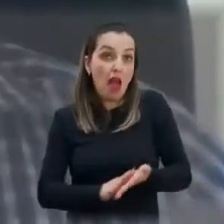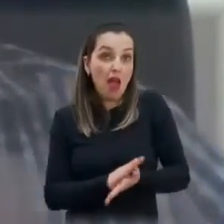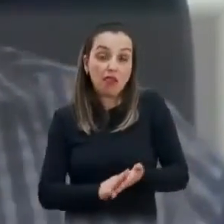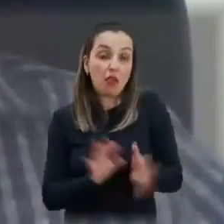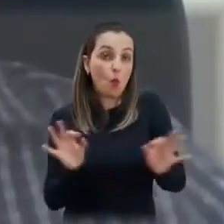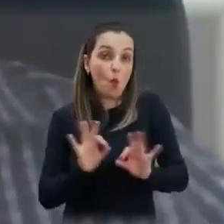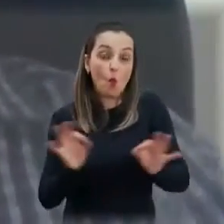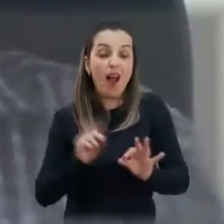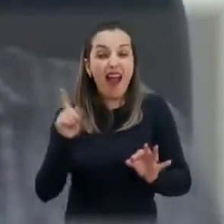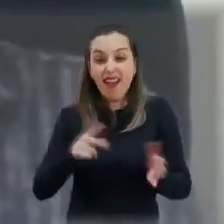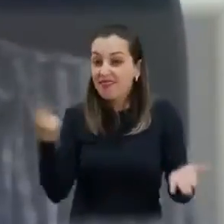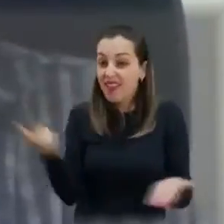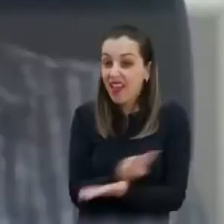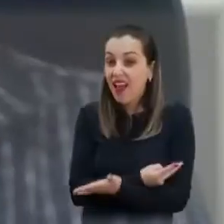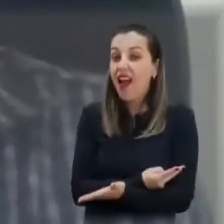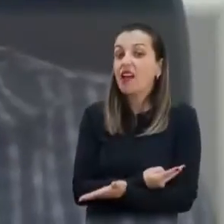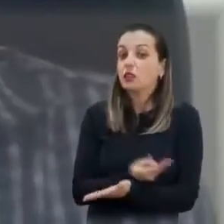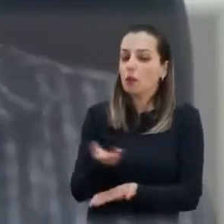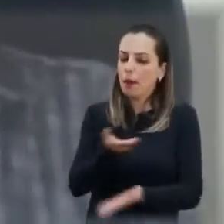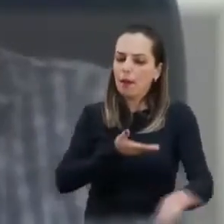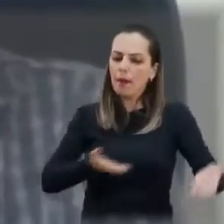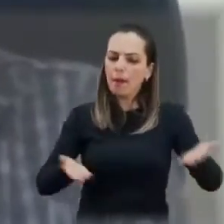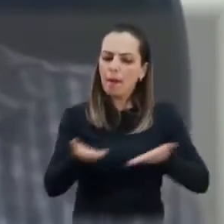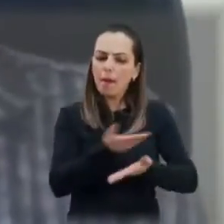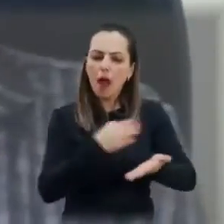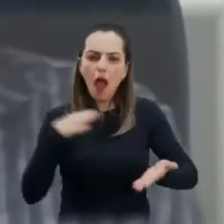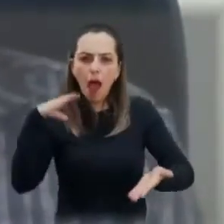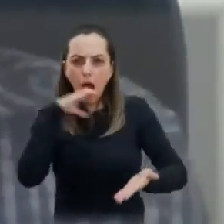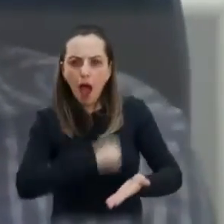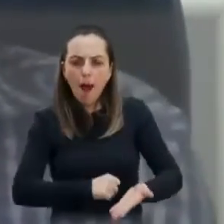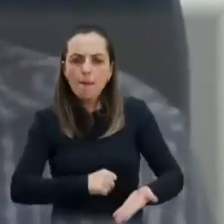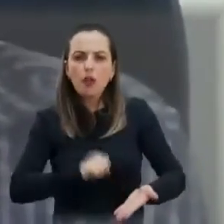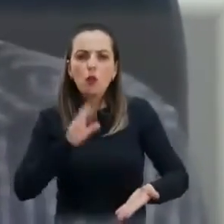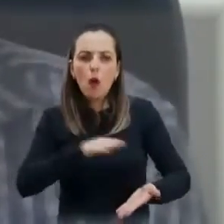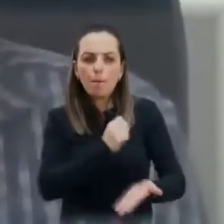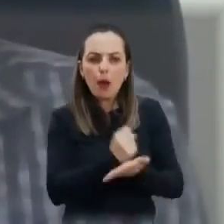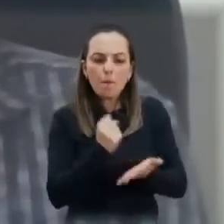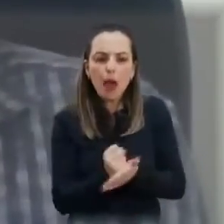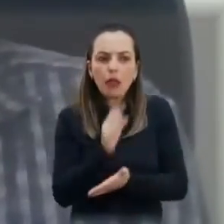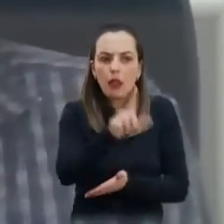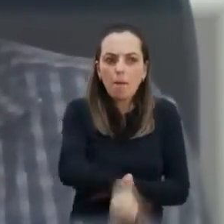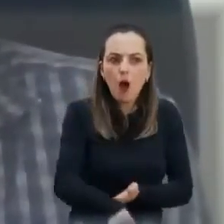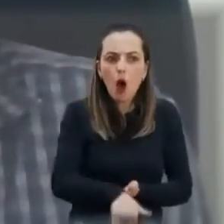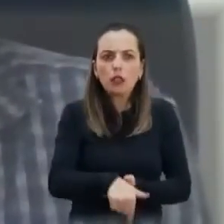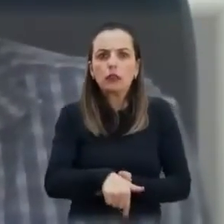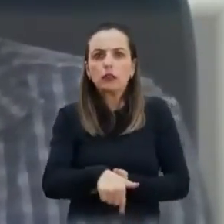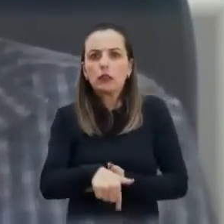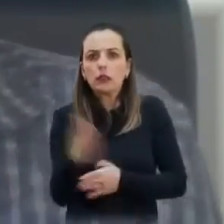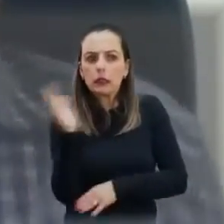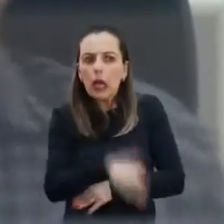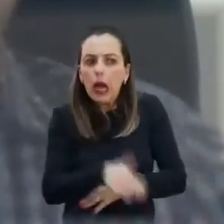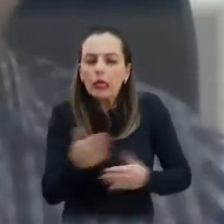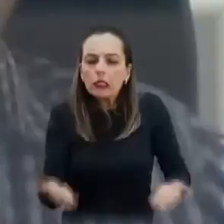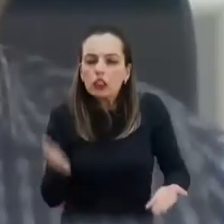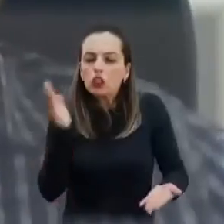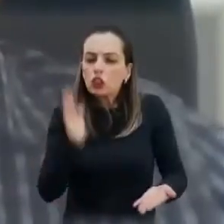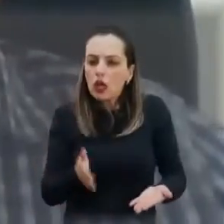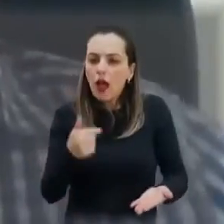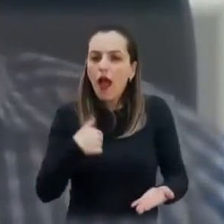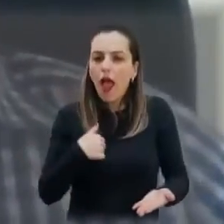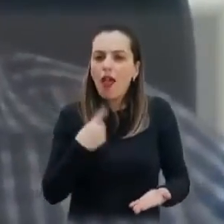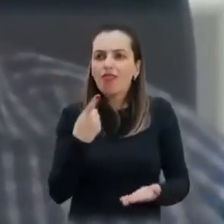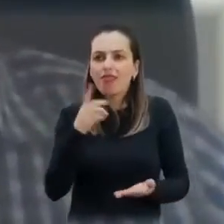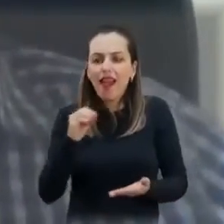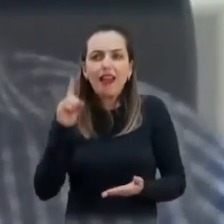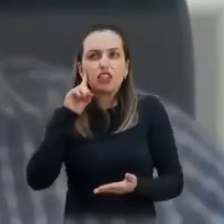muito incoerência da parte da ser articulada tão rapidamente no almoço e ser protocolada logo depois do almoço, mas sei. Sendo que a nossa ficou